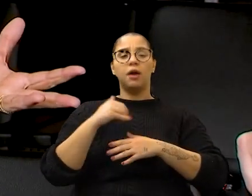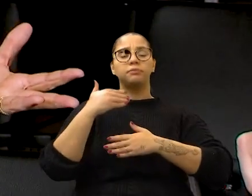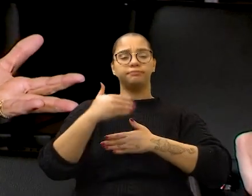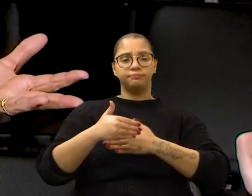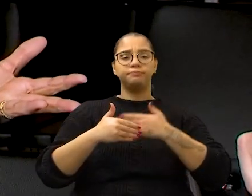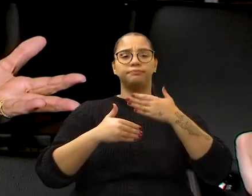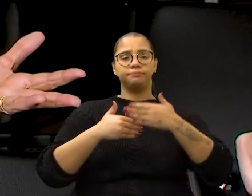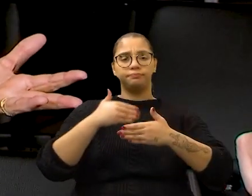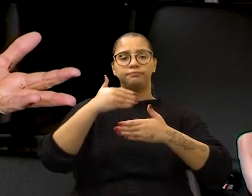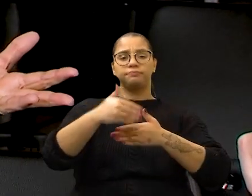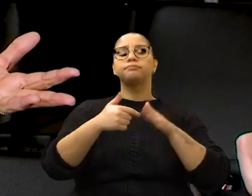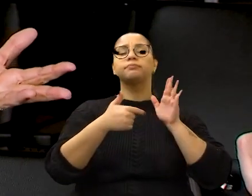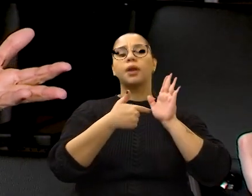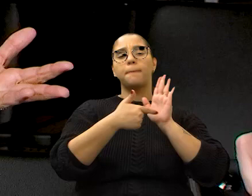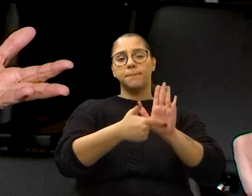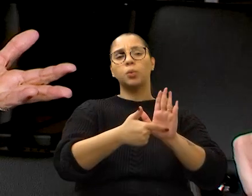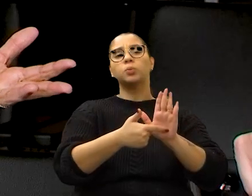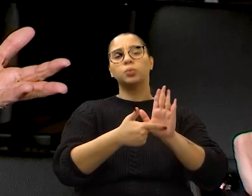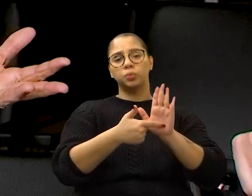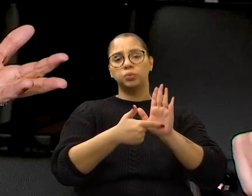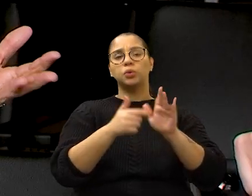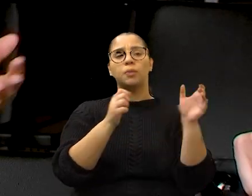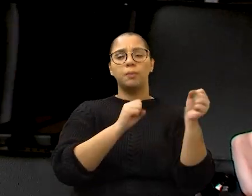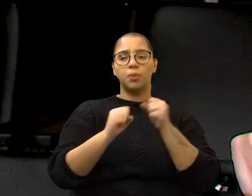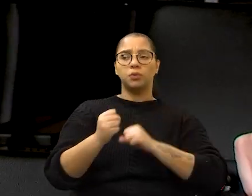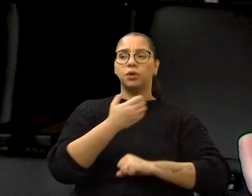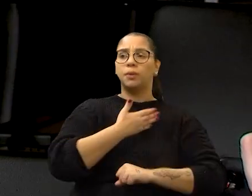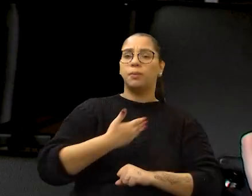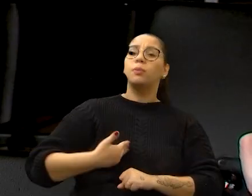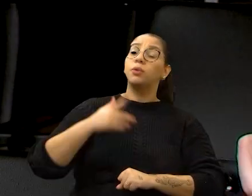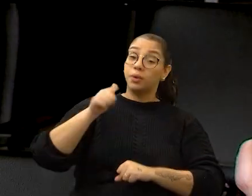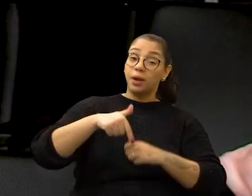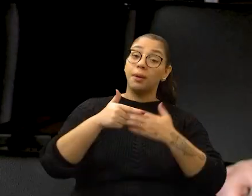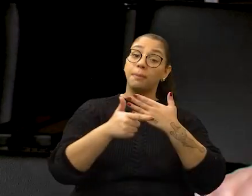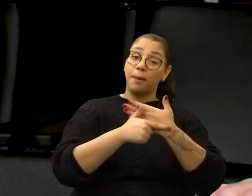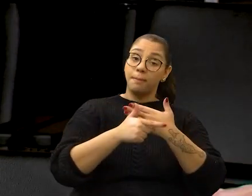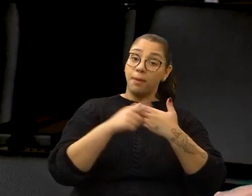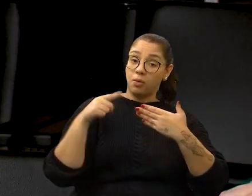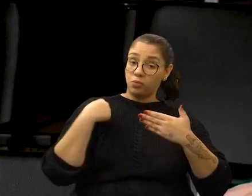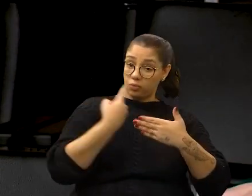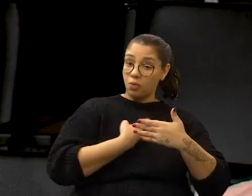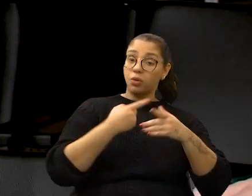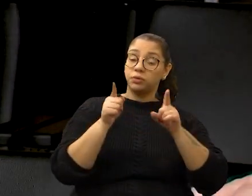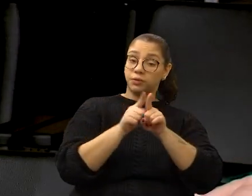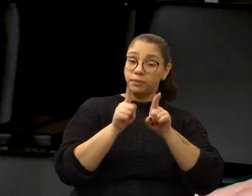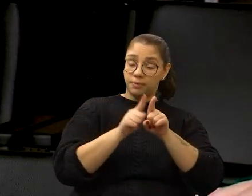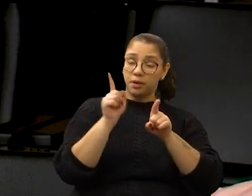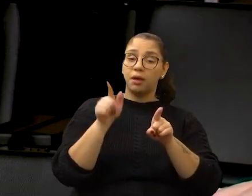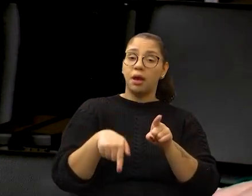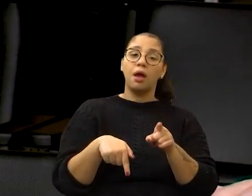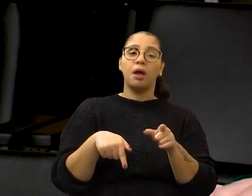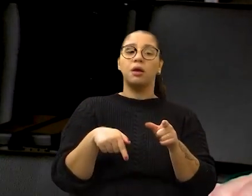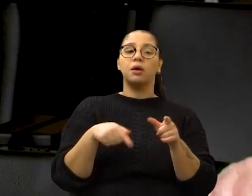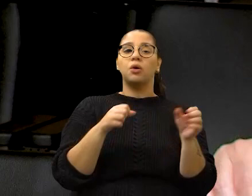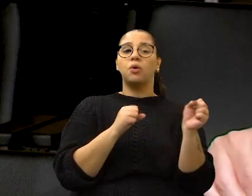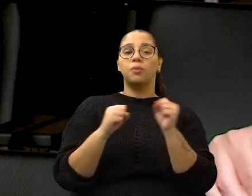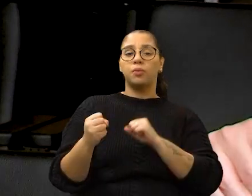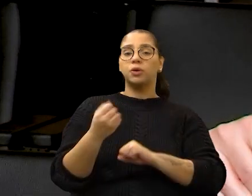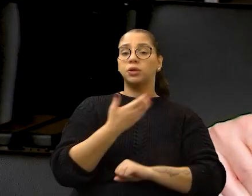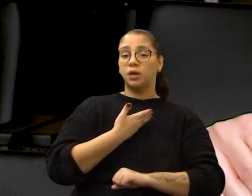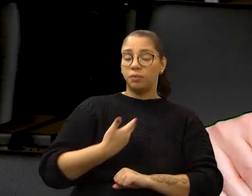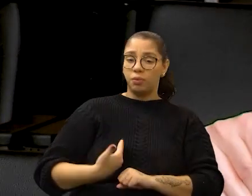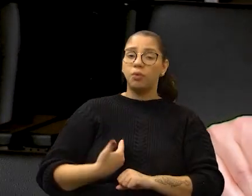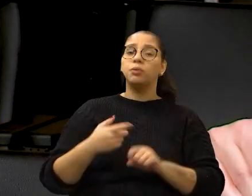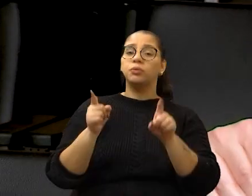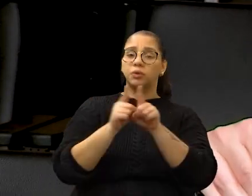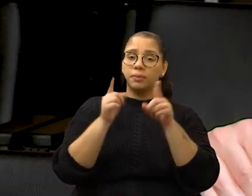fazendo esses apontamentos para o poder público, que é nosso papel também, né? Está para que o poder público possa